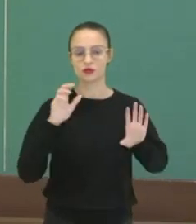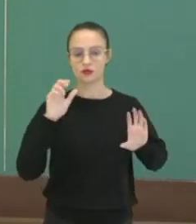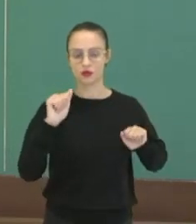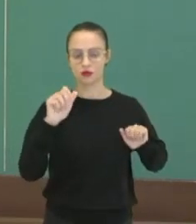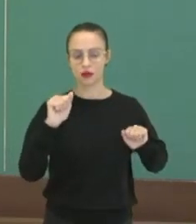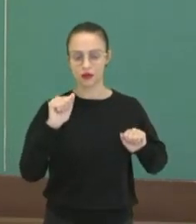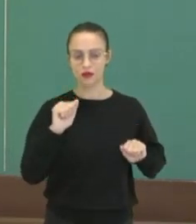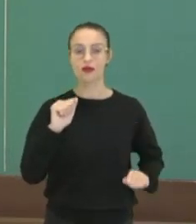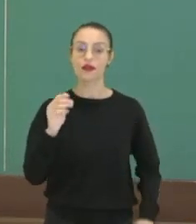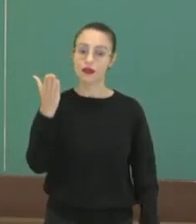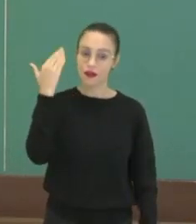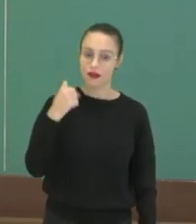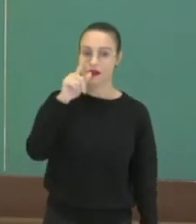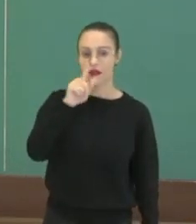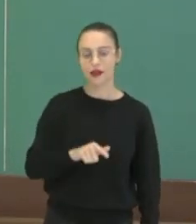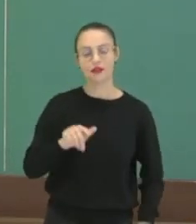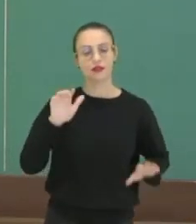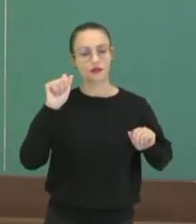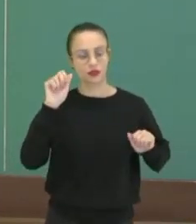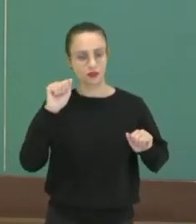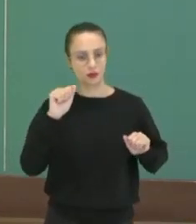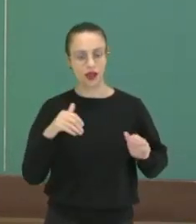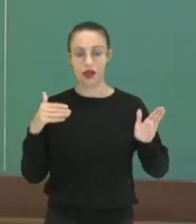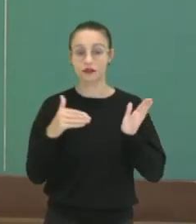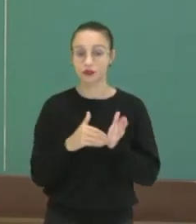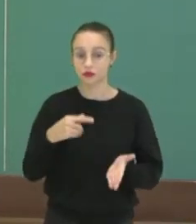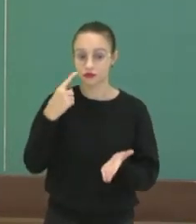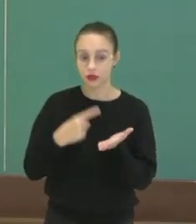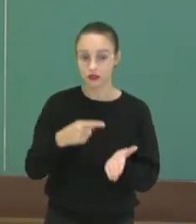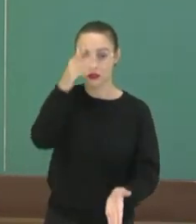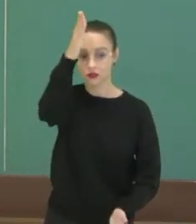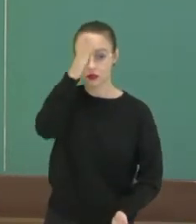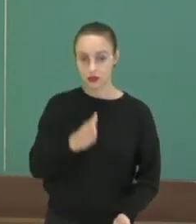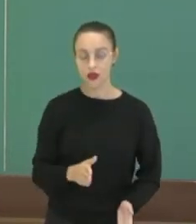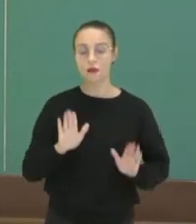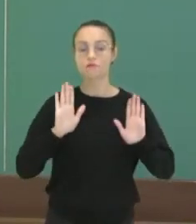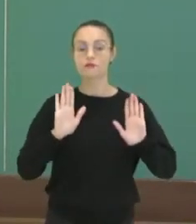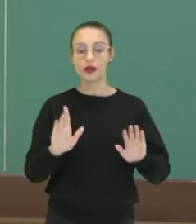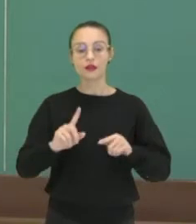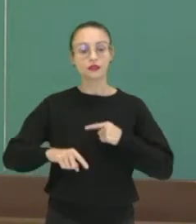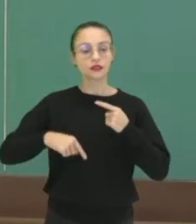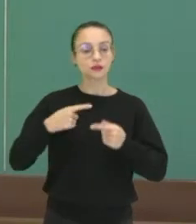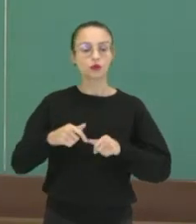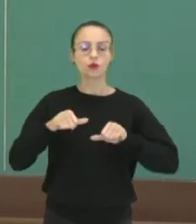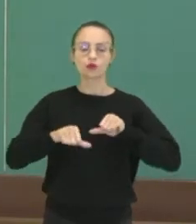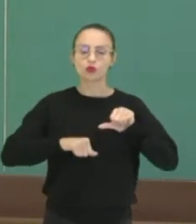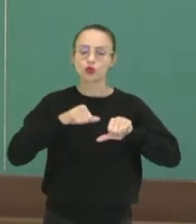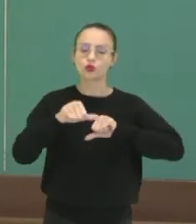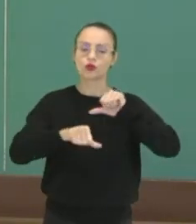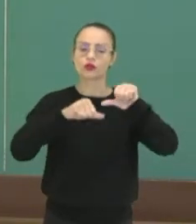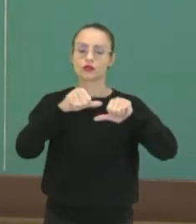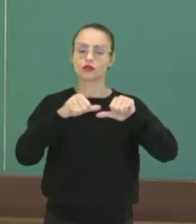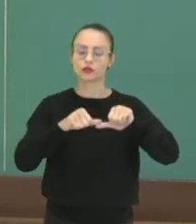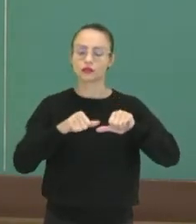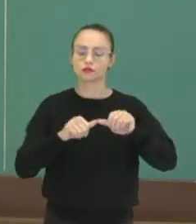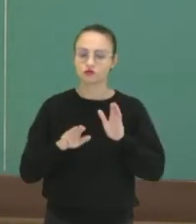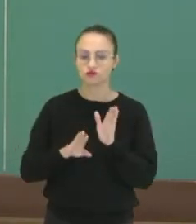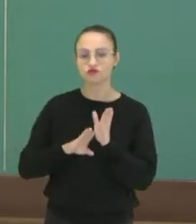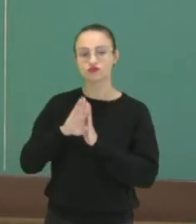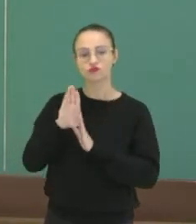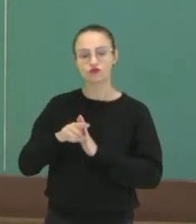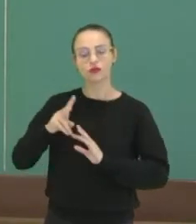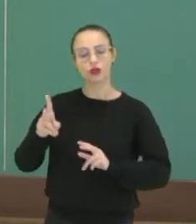Era da Espanha até o Tratado de Tordesilhas, mas depois, com as mudanças, com o avanço da